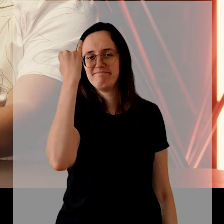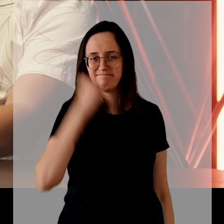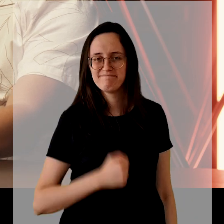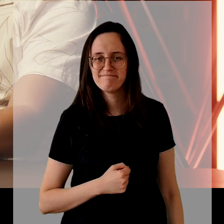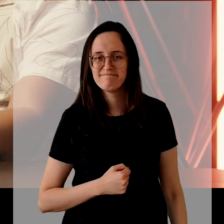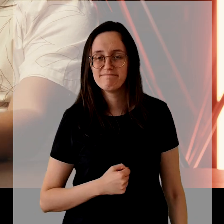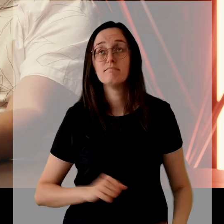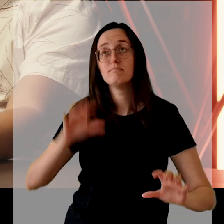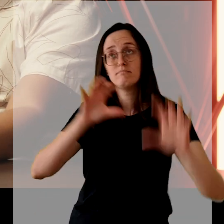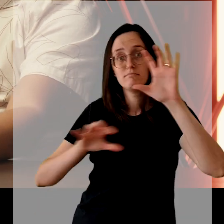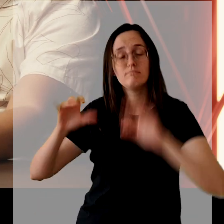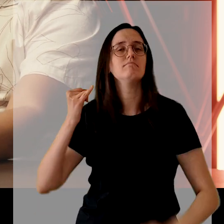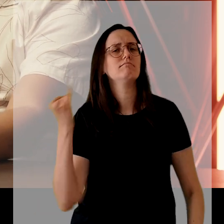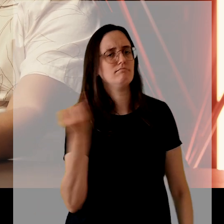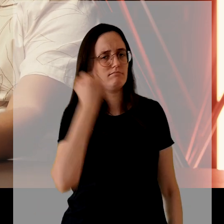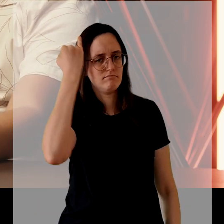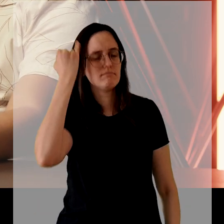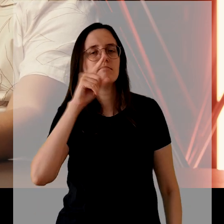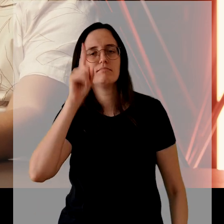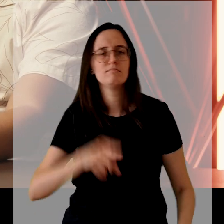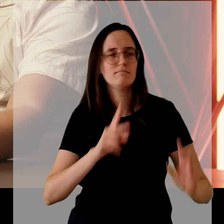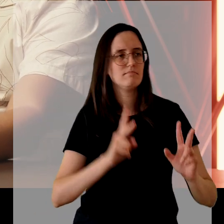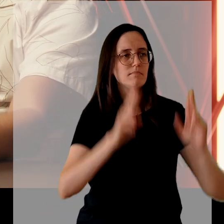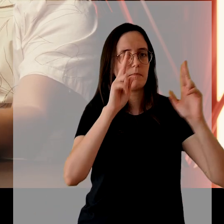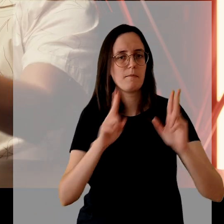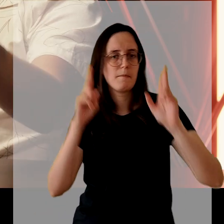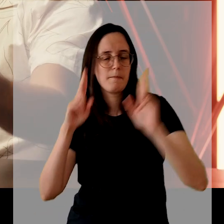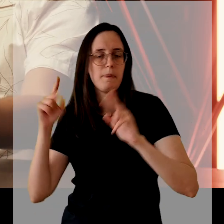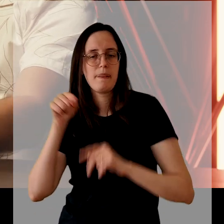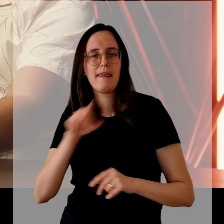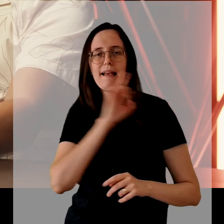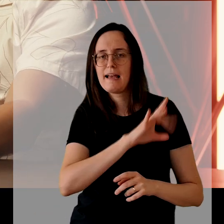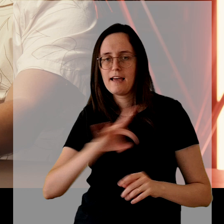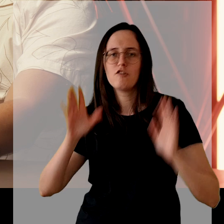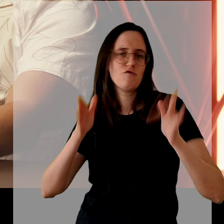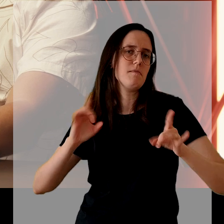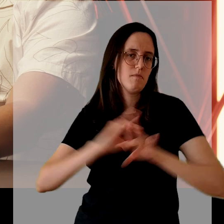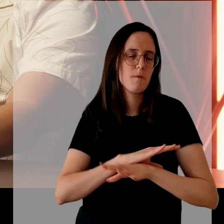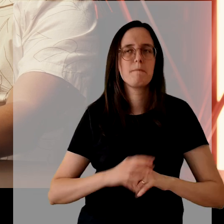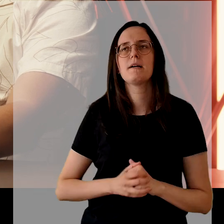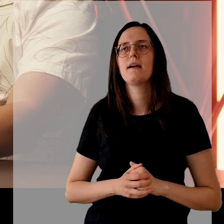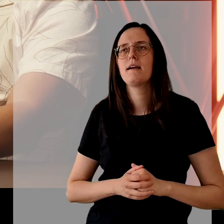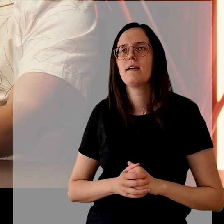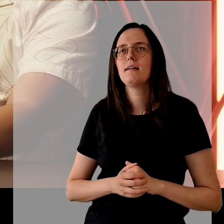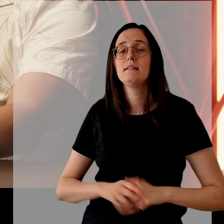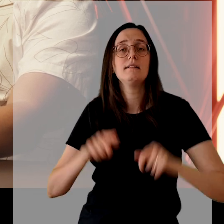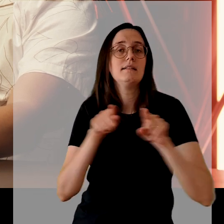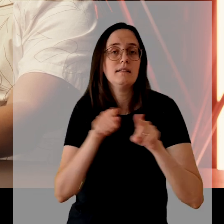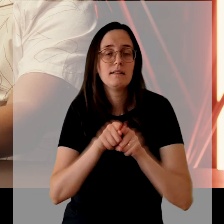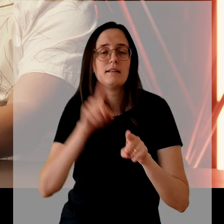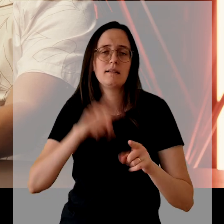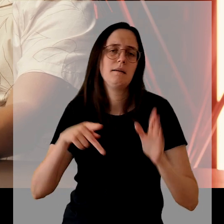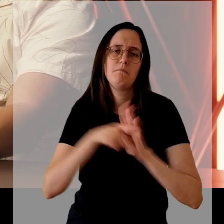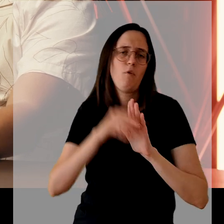importante esteticamente para como a série, cada episódio foi construído. E